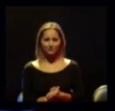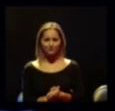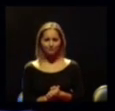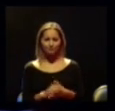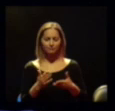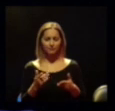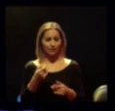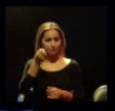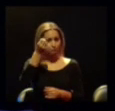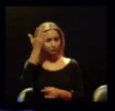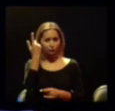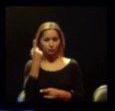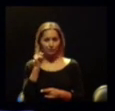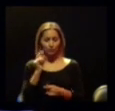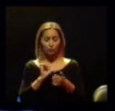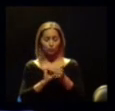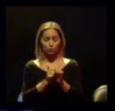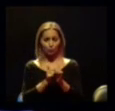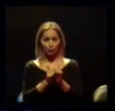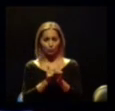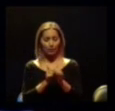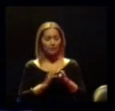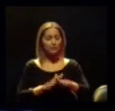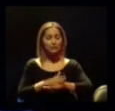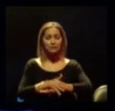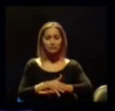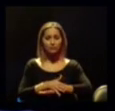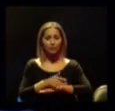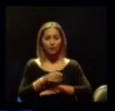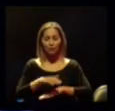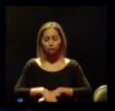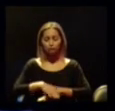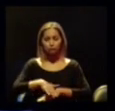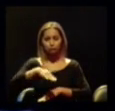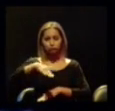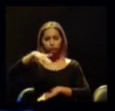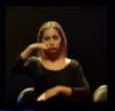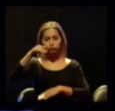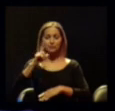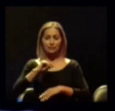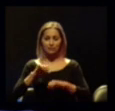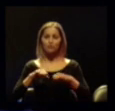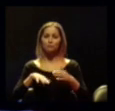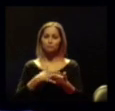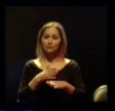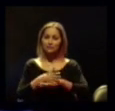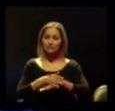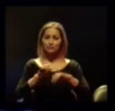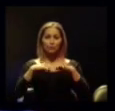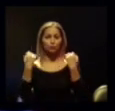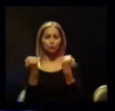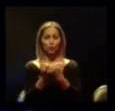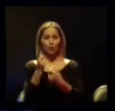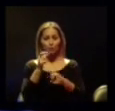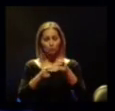Não podemos esquecer que o desporto tem que ser acessível a todas as camadas etárias e sociais, bem como às pessoas portadoras